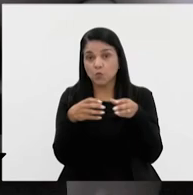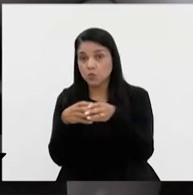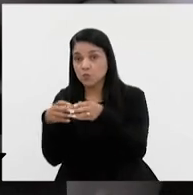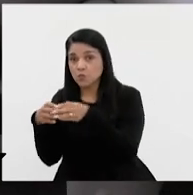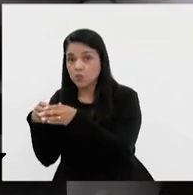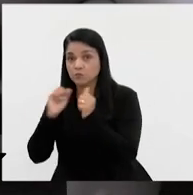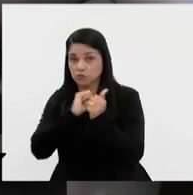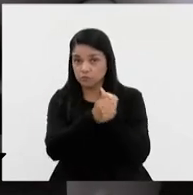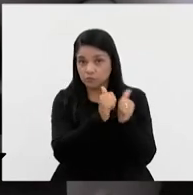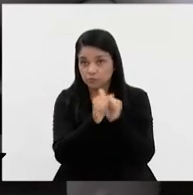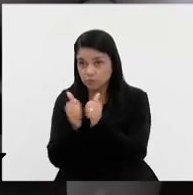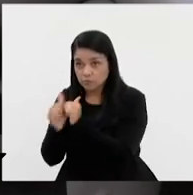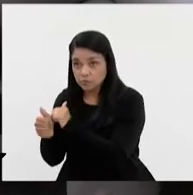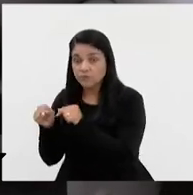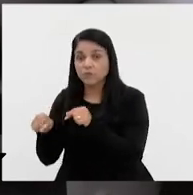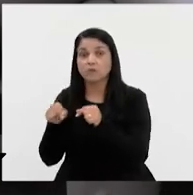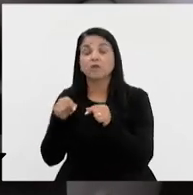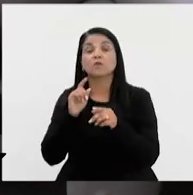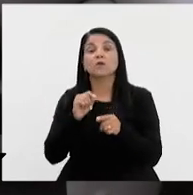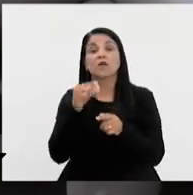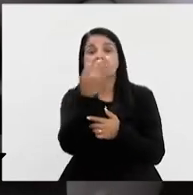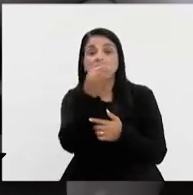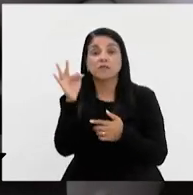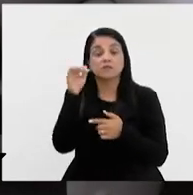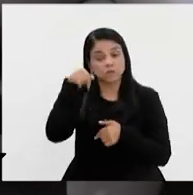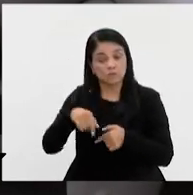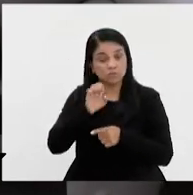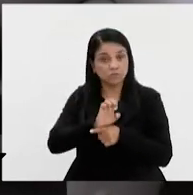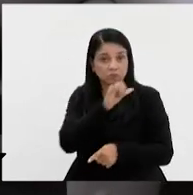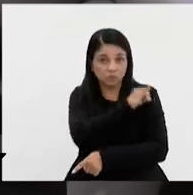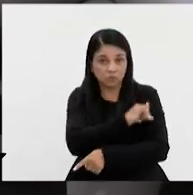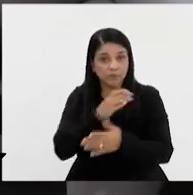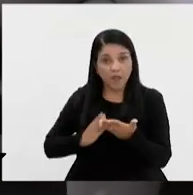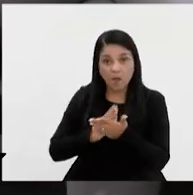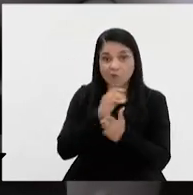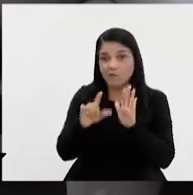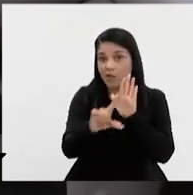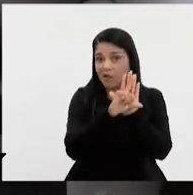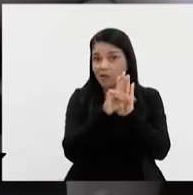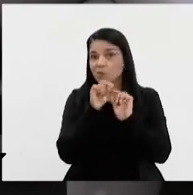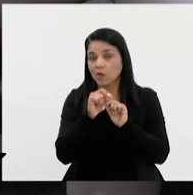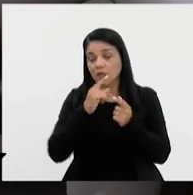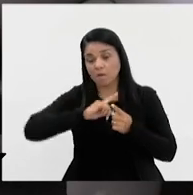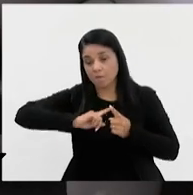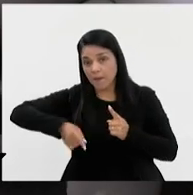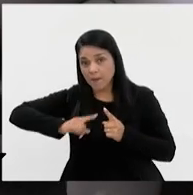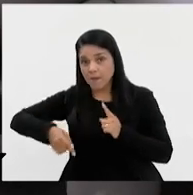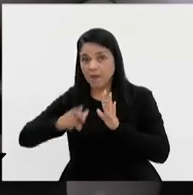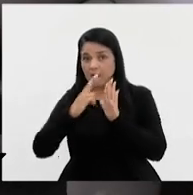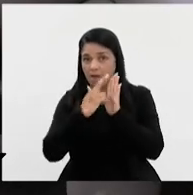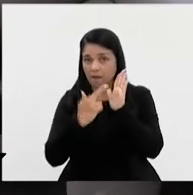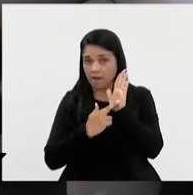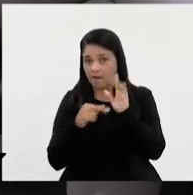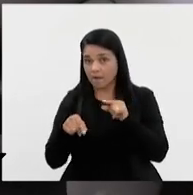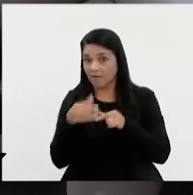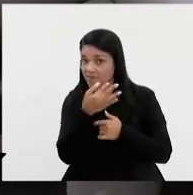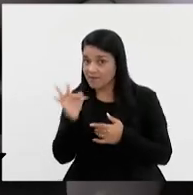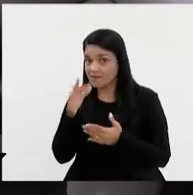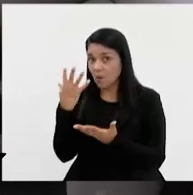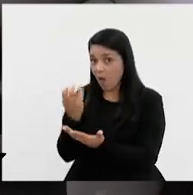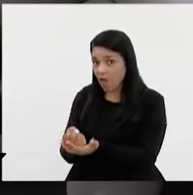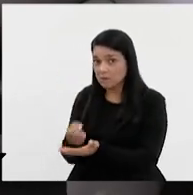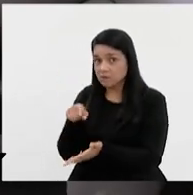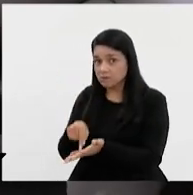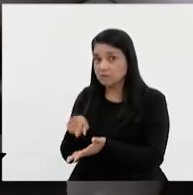a implicação de, no Estado do Rio de Janeiro, a gente aprovar uma legislação que vedasse que os critérios que essas federações estão adotando sejam